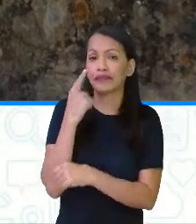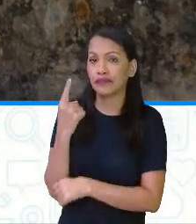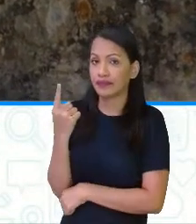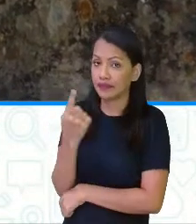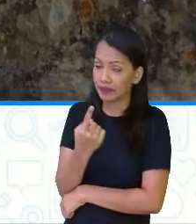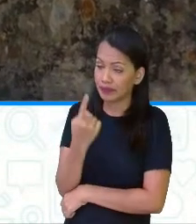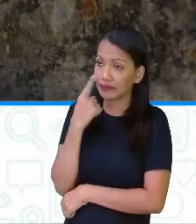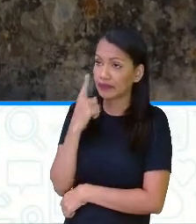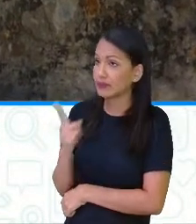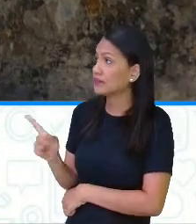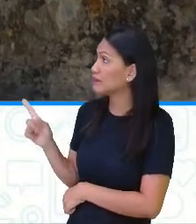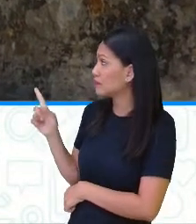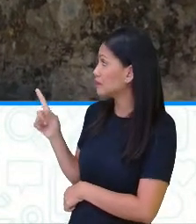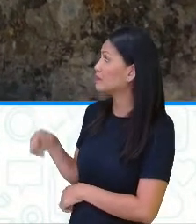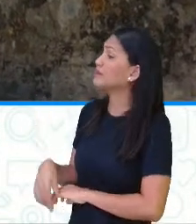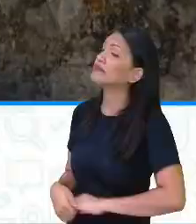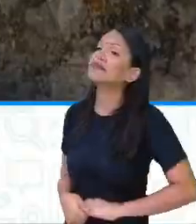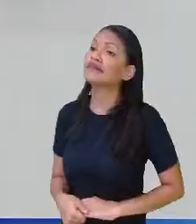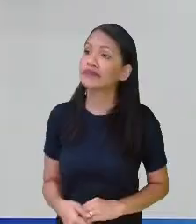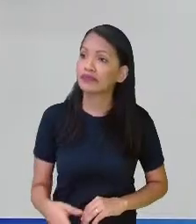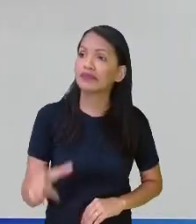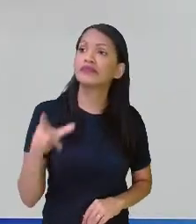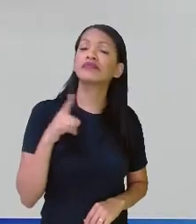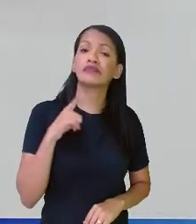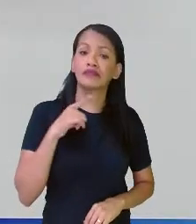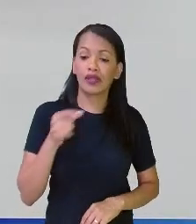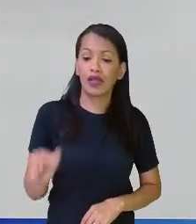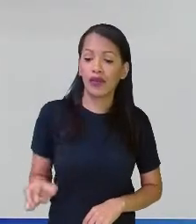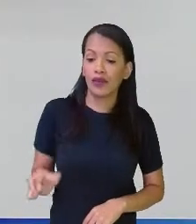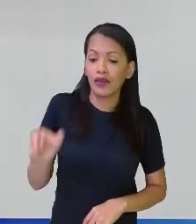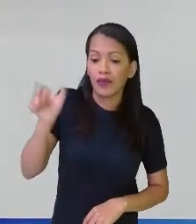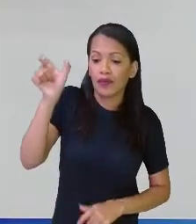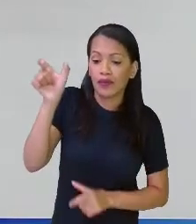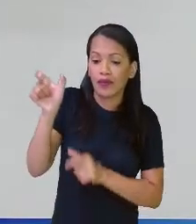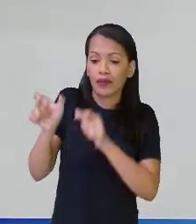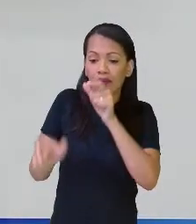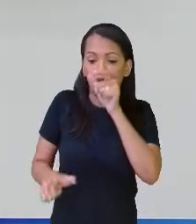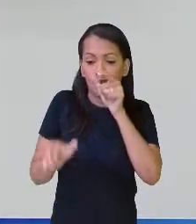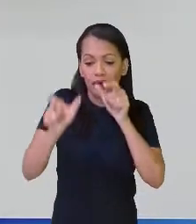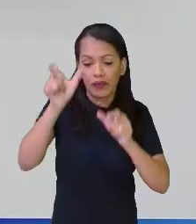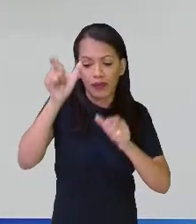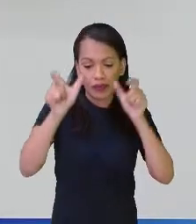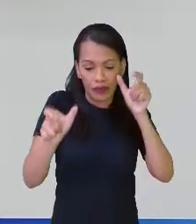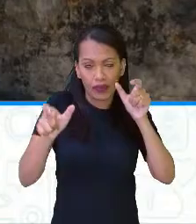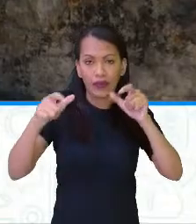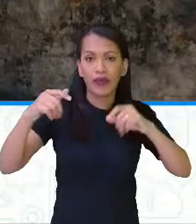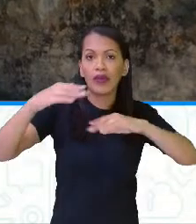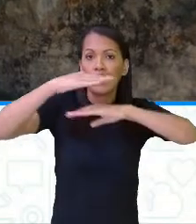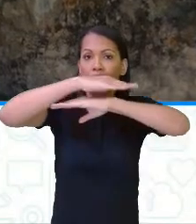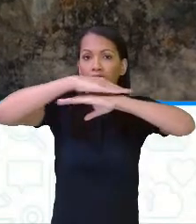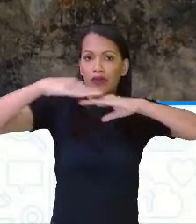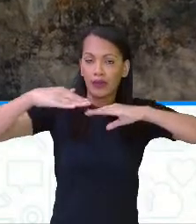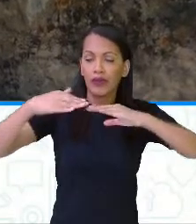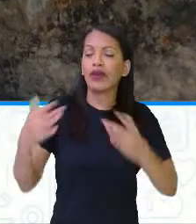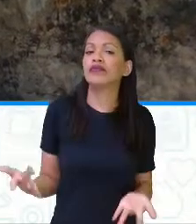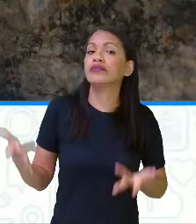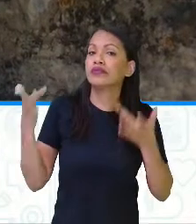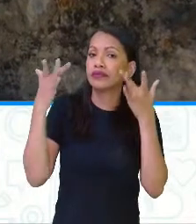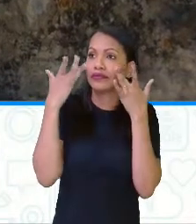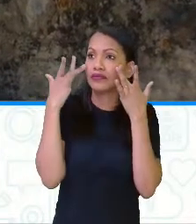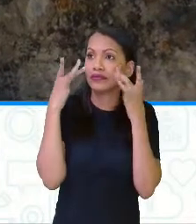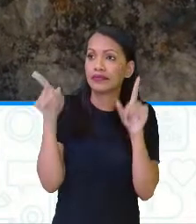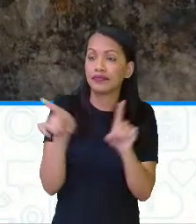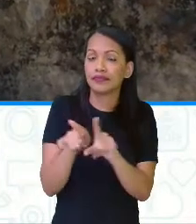da minha mãozinha, tá certo, gente? Tem umas colunas que também faziam parte do teatro. Então, O teatro teve origem na Grécia